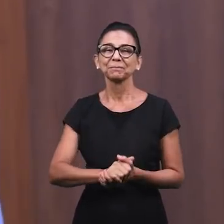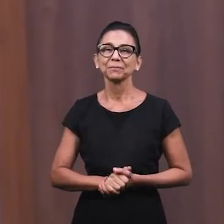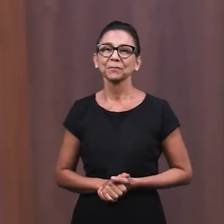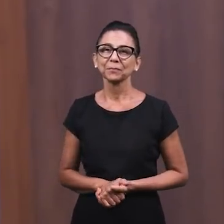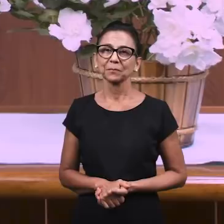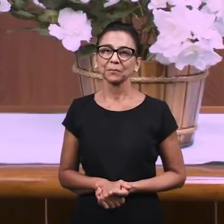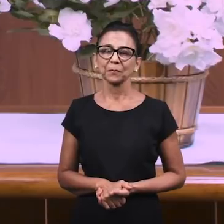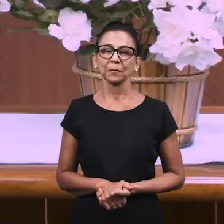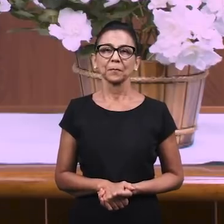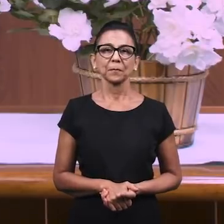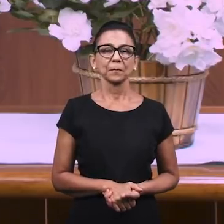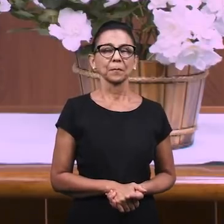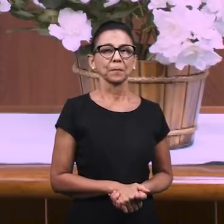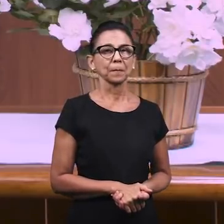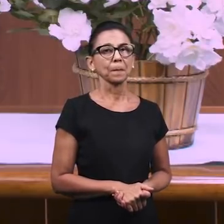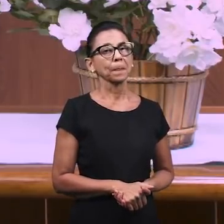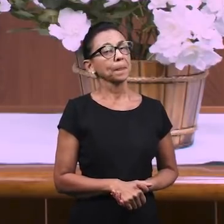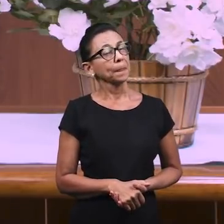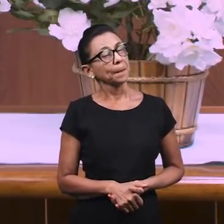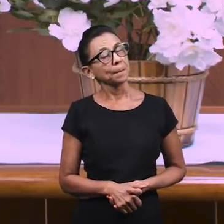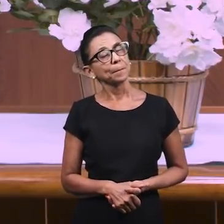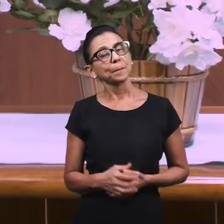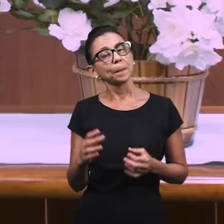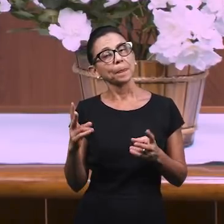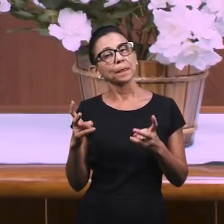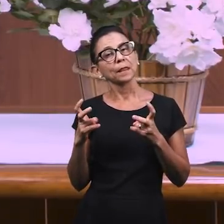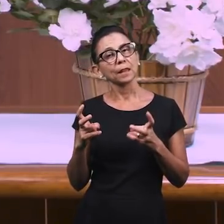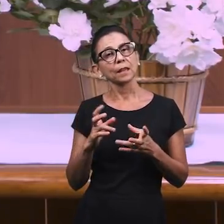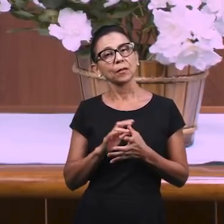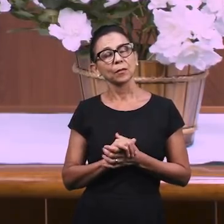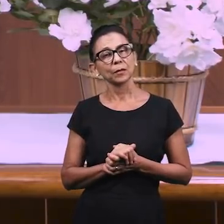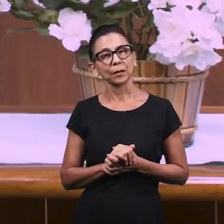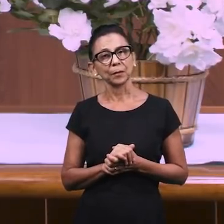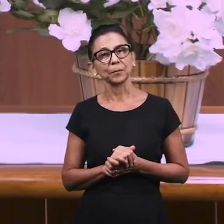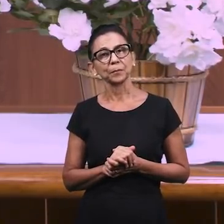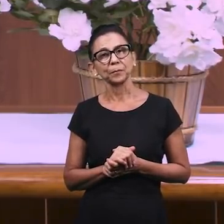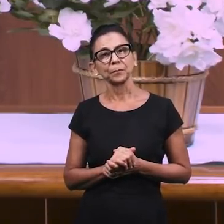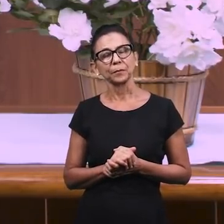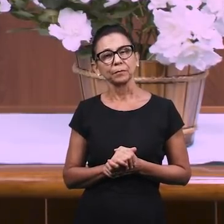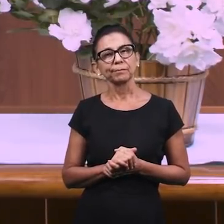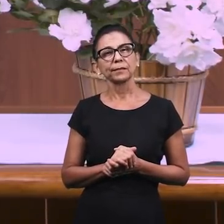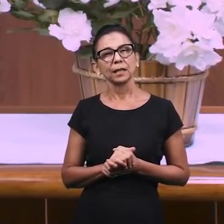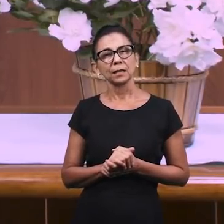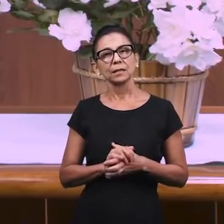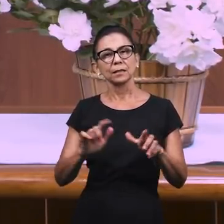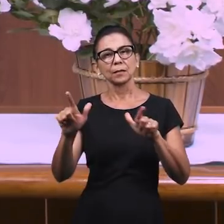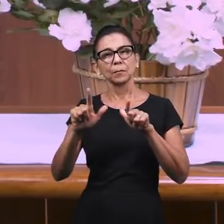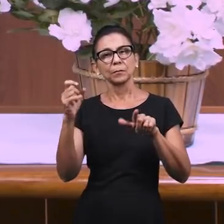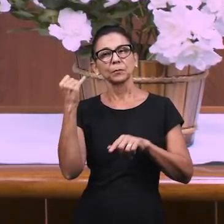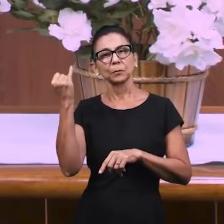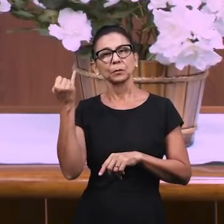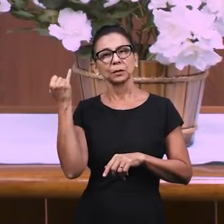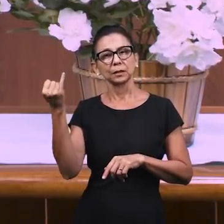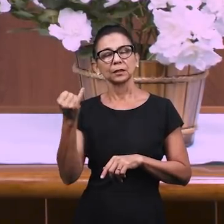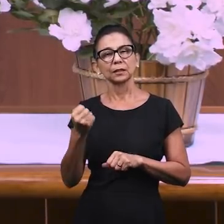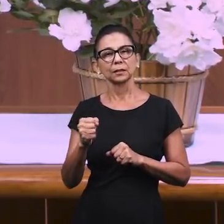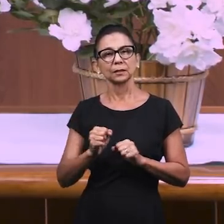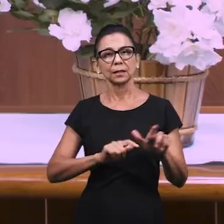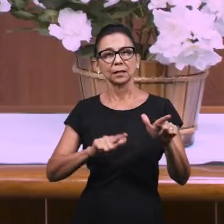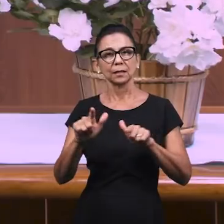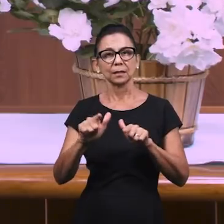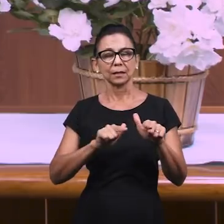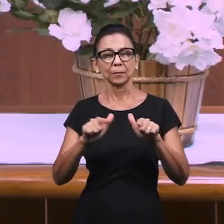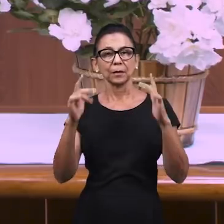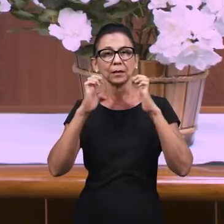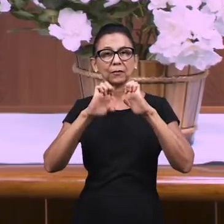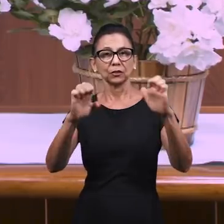Senhor. Mas como íamos dizendo, nesses últimos dias, o Senhor levantou esse trabalho, né? O Evangelho Sem Fronteiras, logo